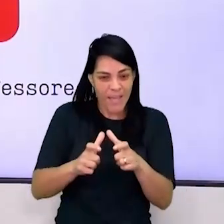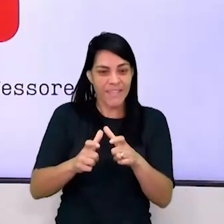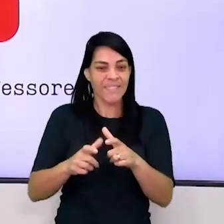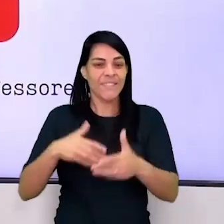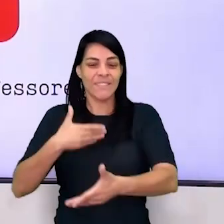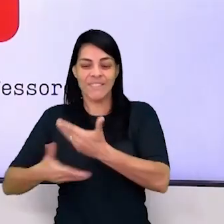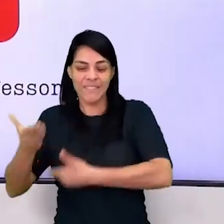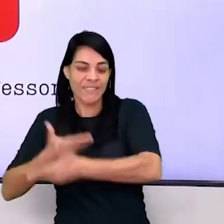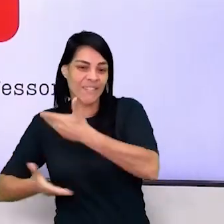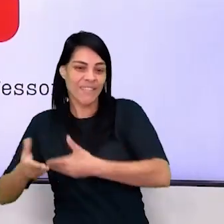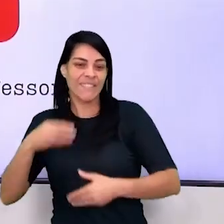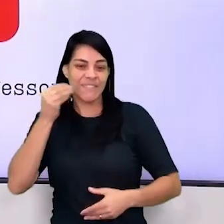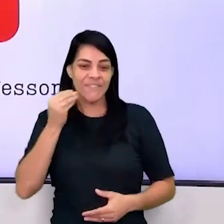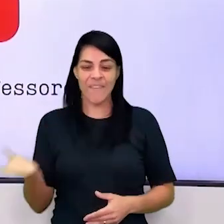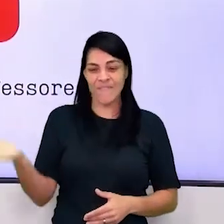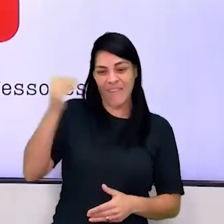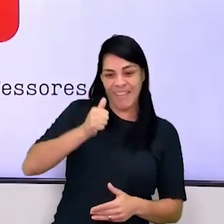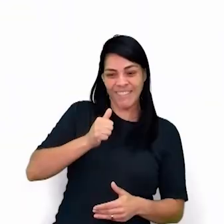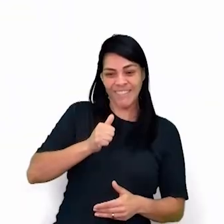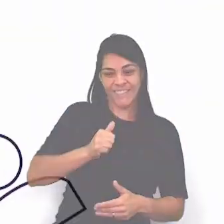experiências com os nossos colegas. Vem!